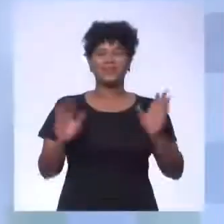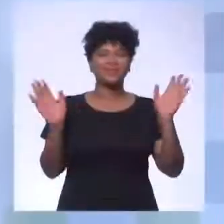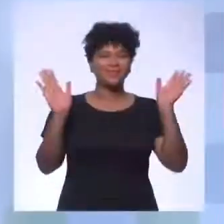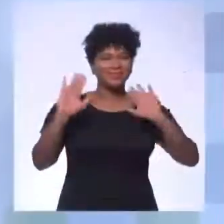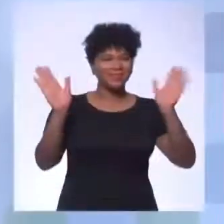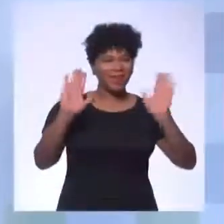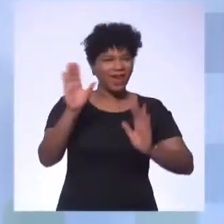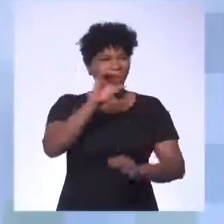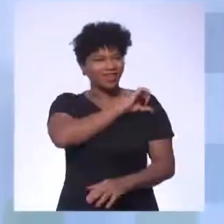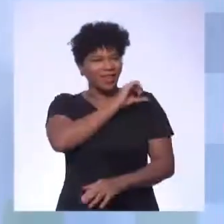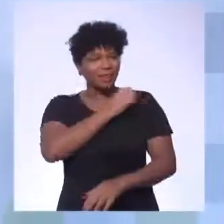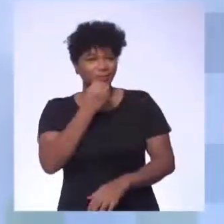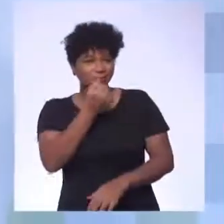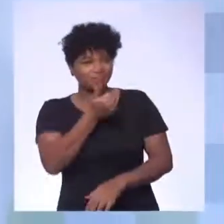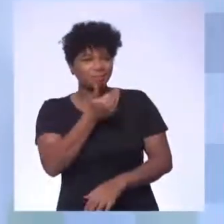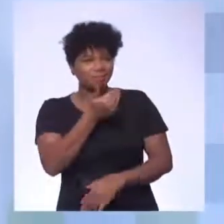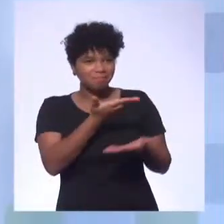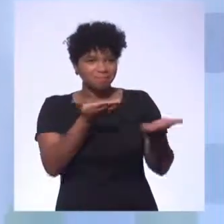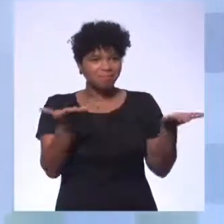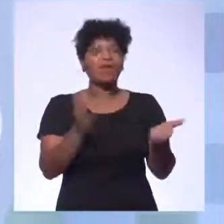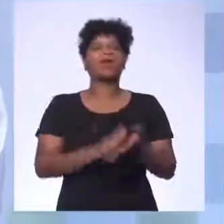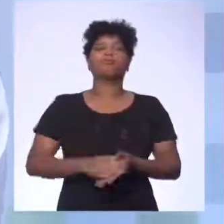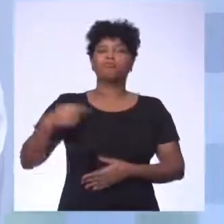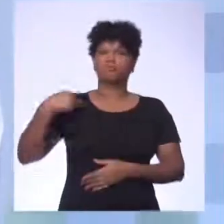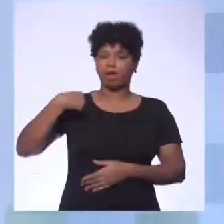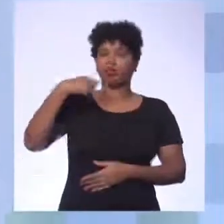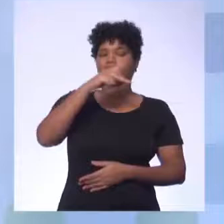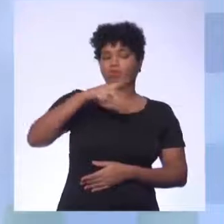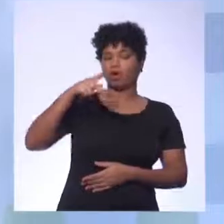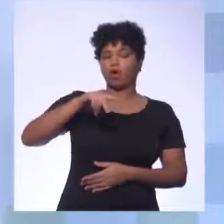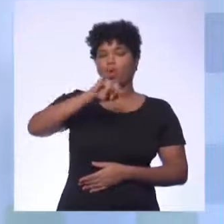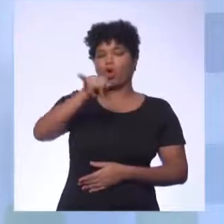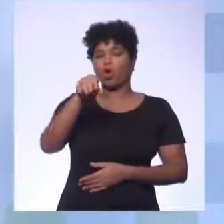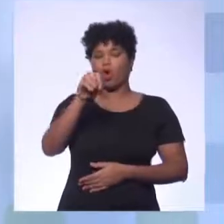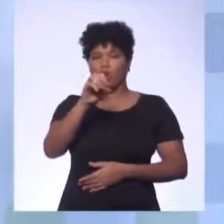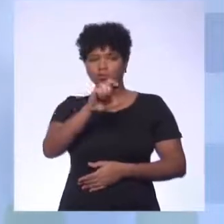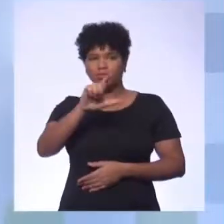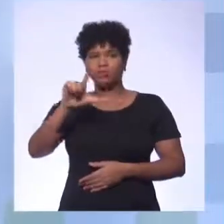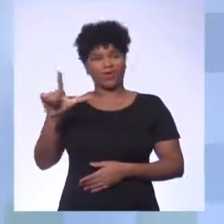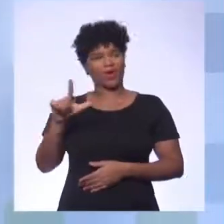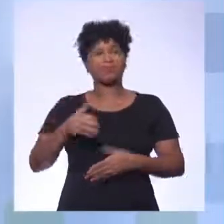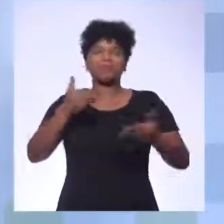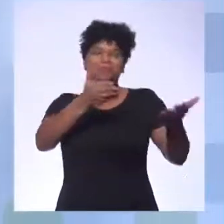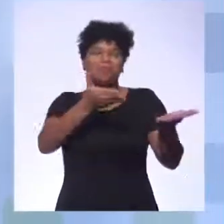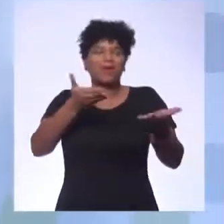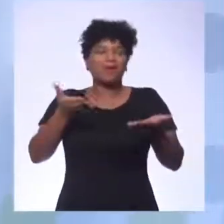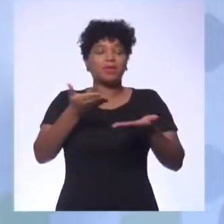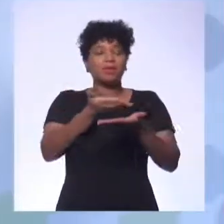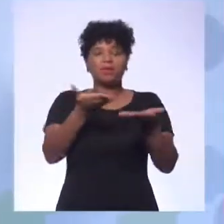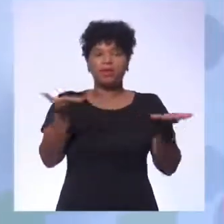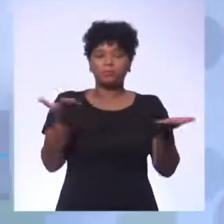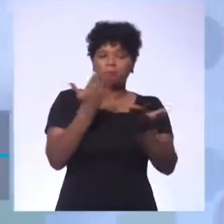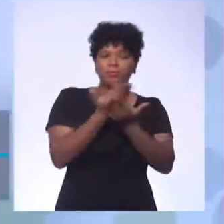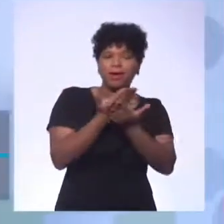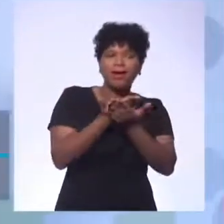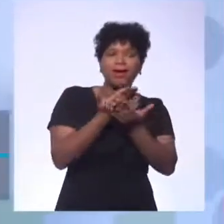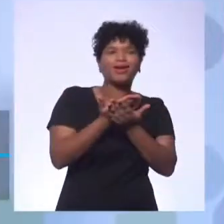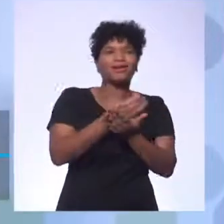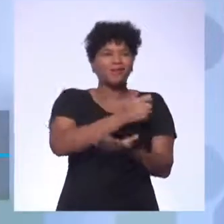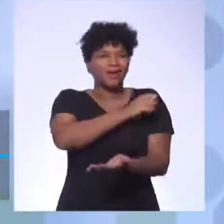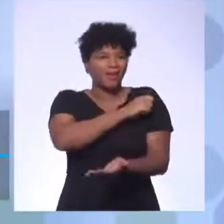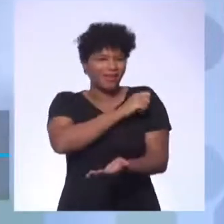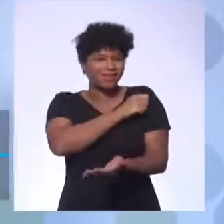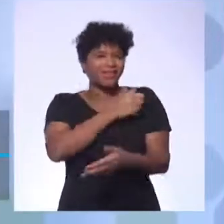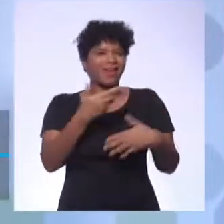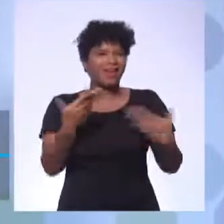Olá, nono ano, tudo bem? Eu sou o professor Joel, quero dar as boas-vindas a você, estudante,